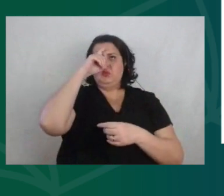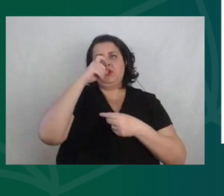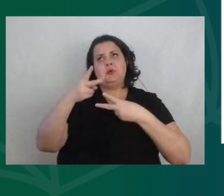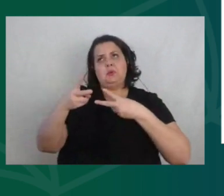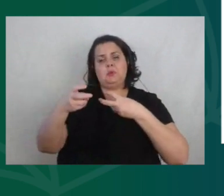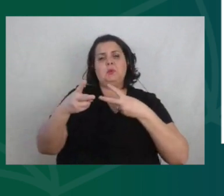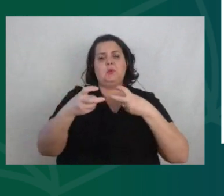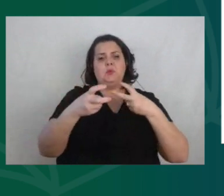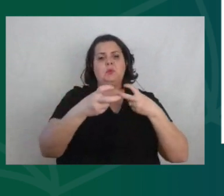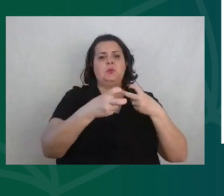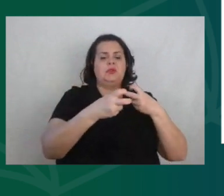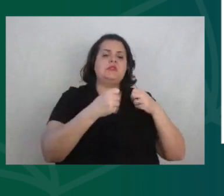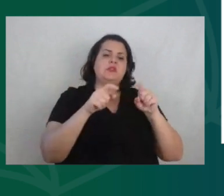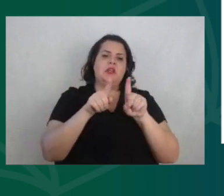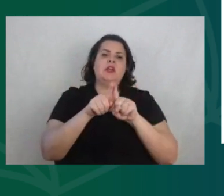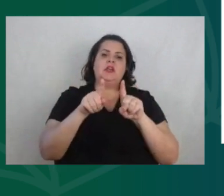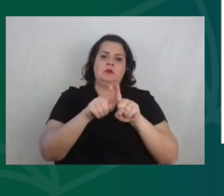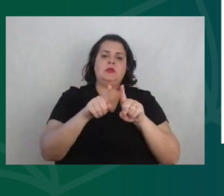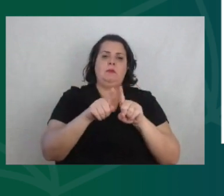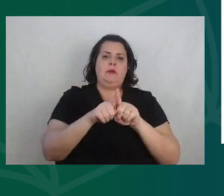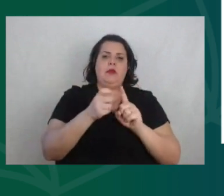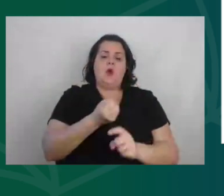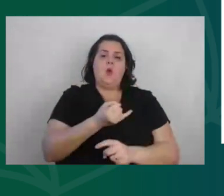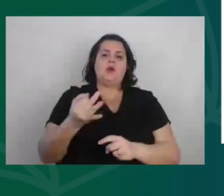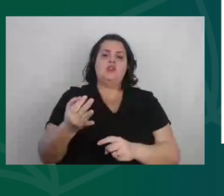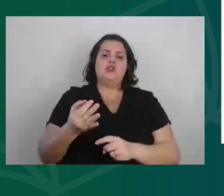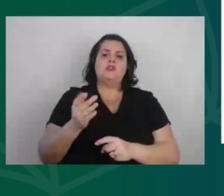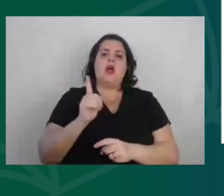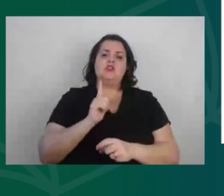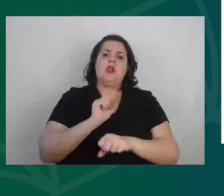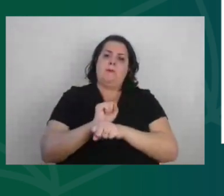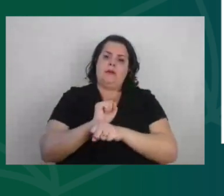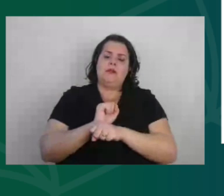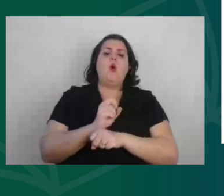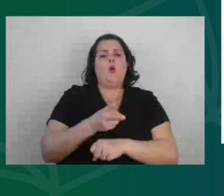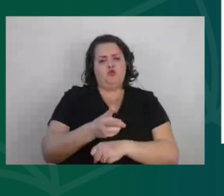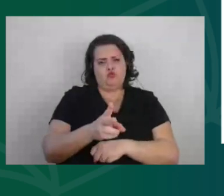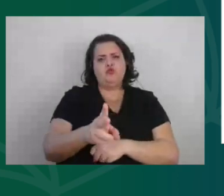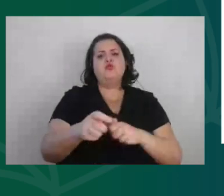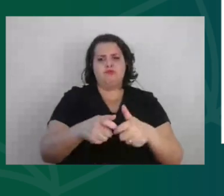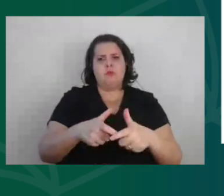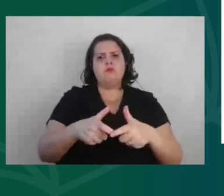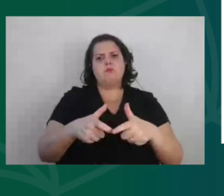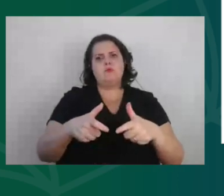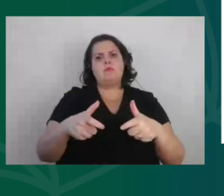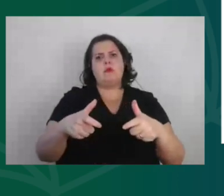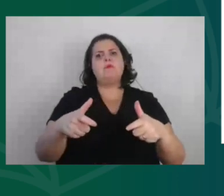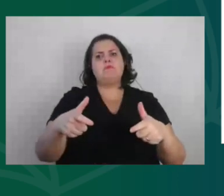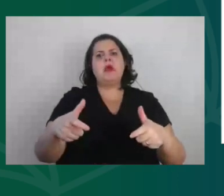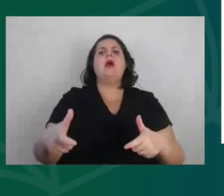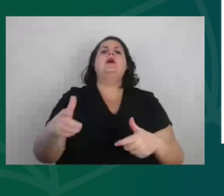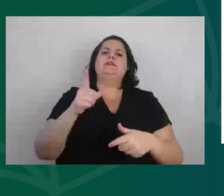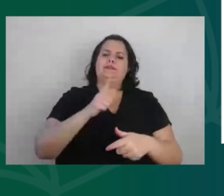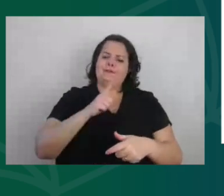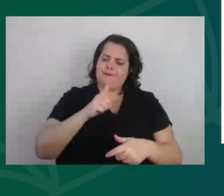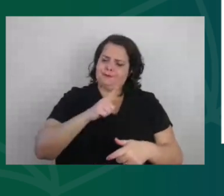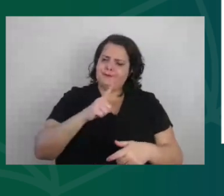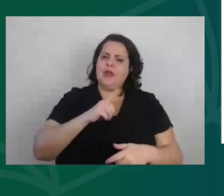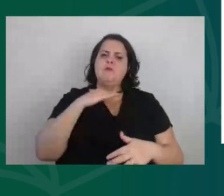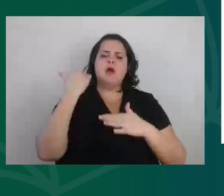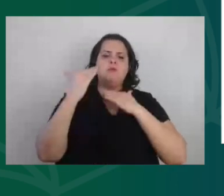os casos têm estabilizado, embora ainda continue crescendo, o número de mortes diariamente ainda continua